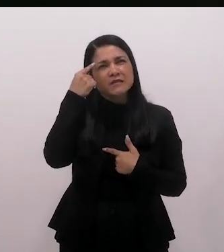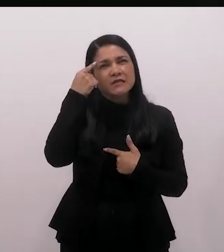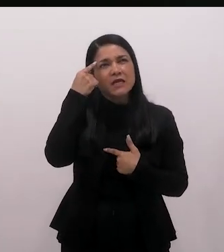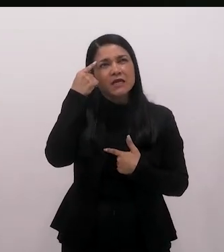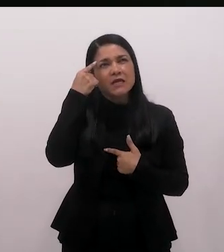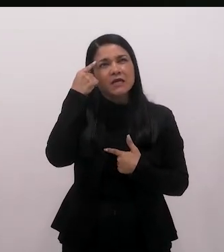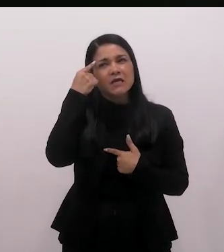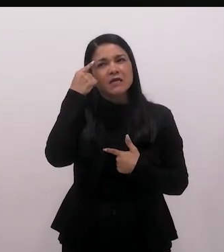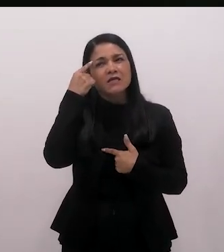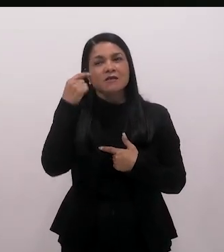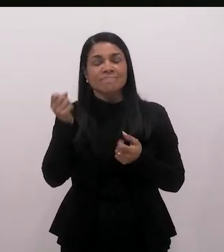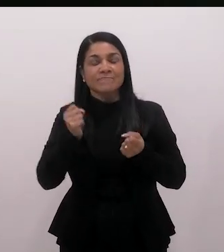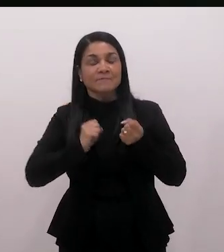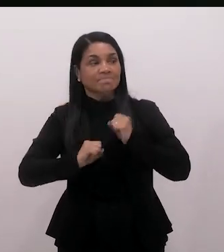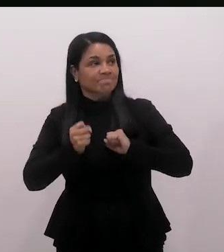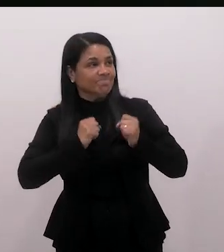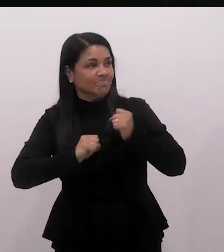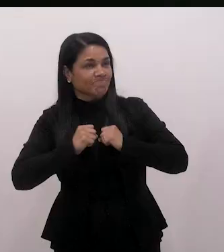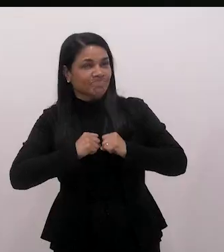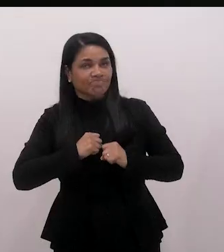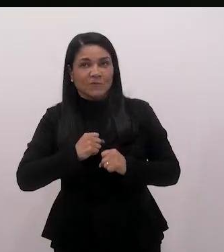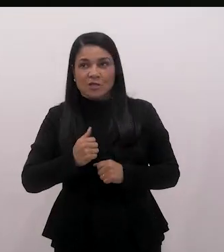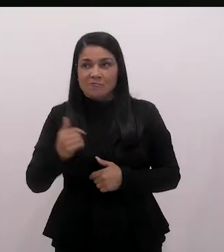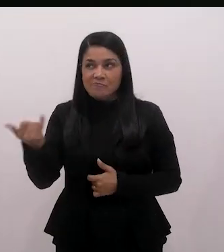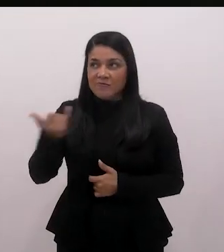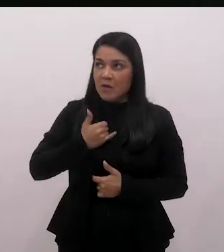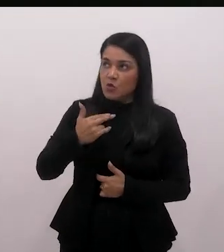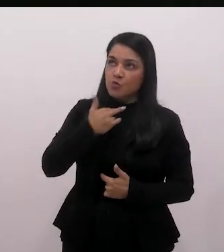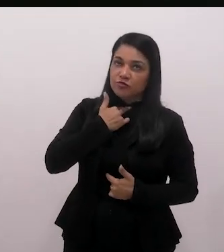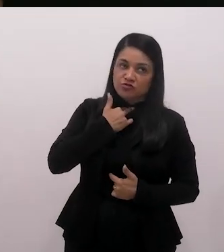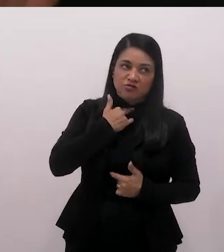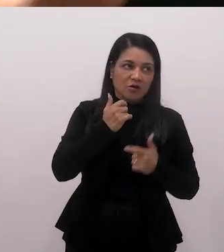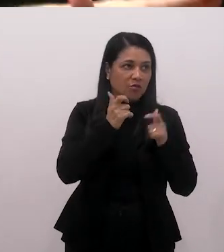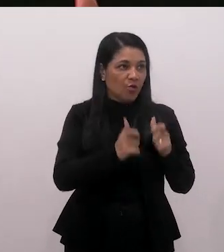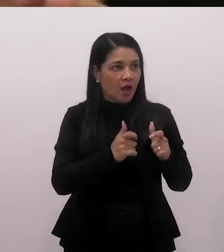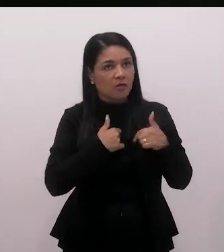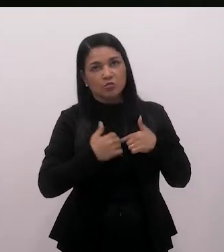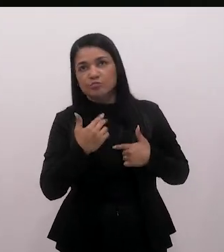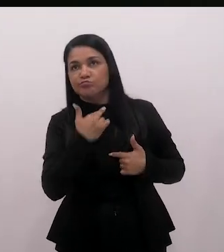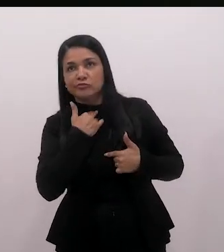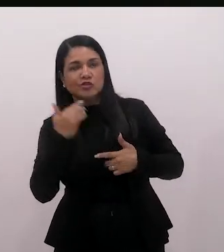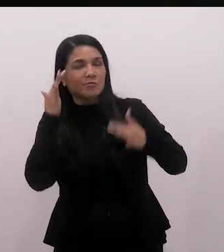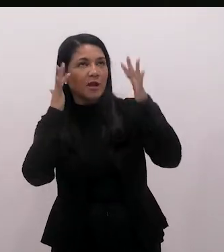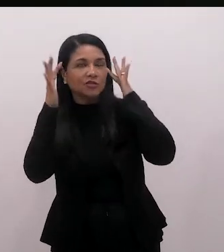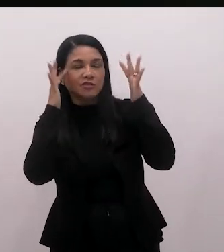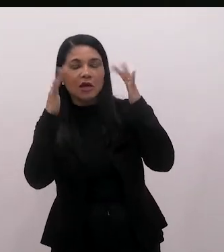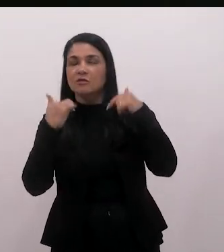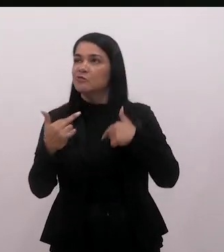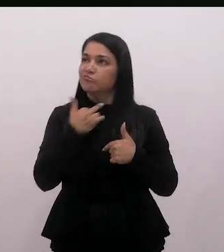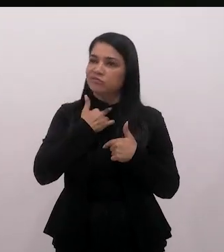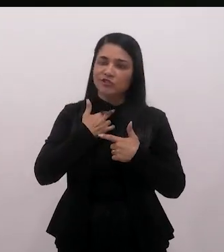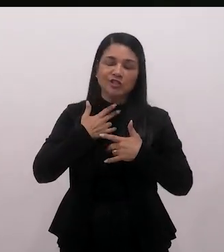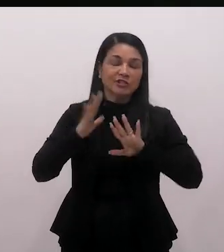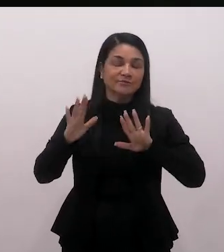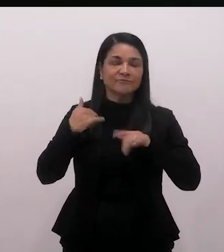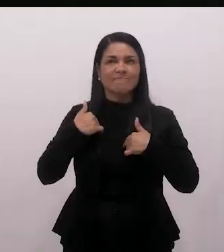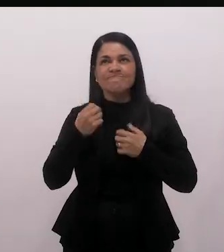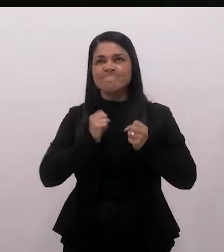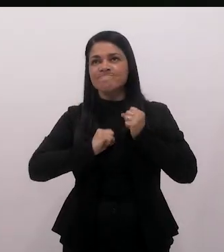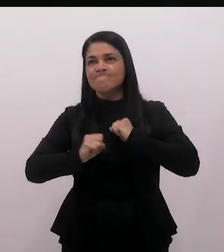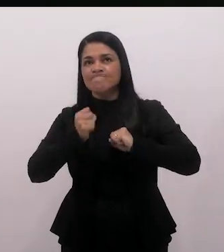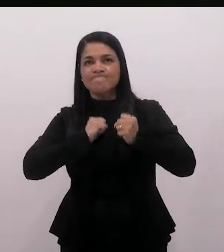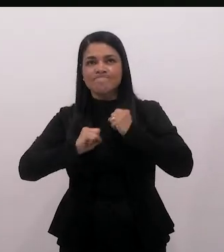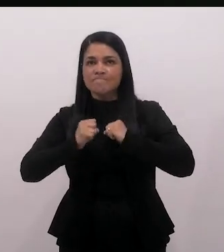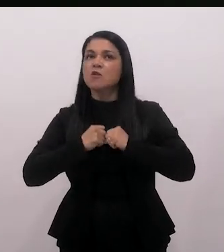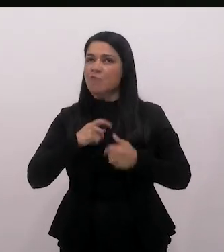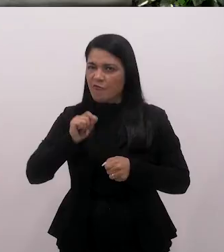é? Aquilo que começou a dar uma irritação, estar a dizer que eu não podia estar naquele lugar, que eu não podia imaginar aquilo, que não podia ser. Aquilo